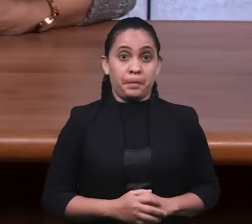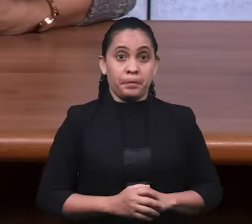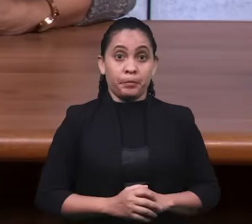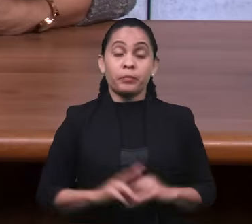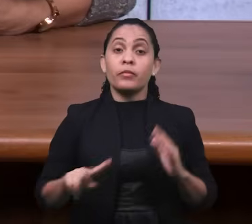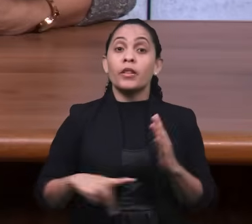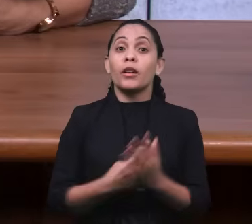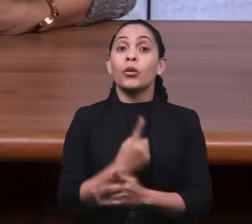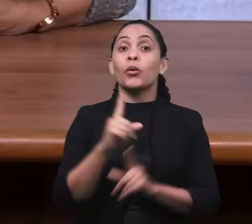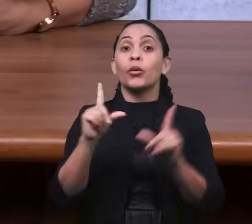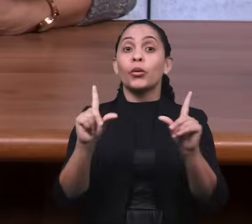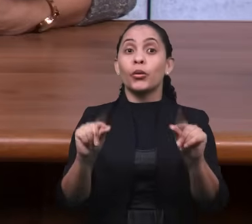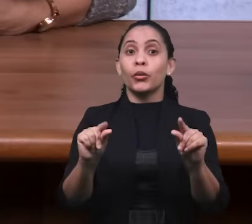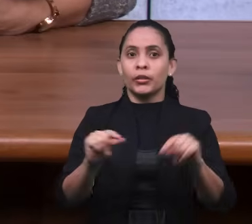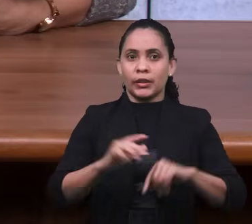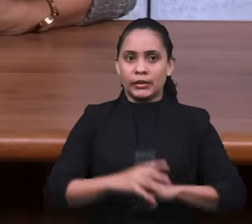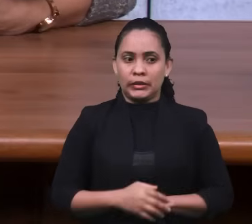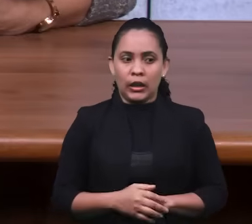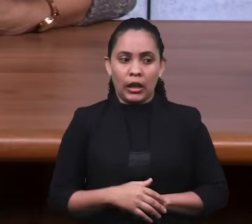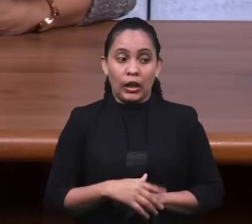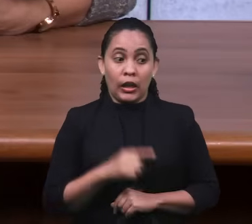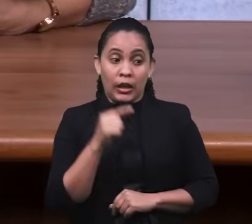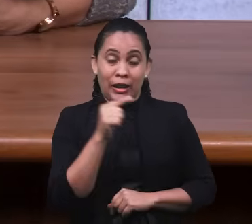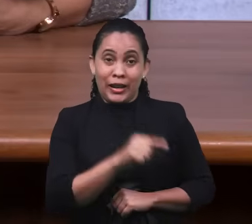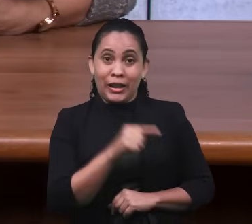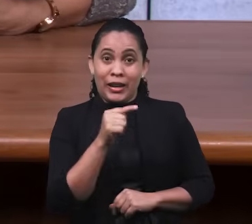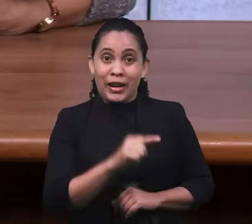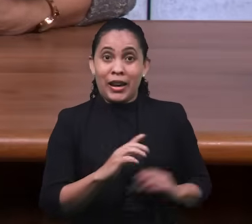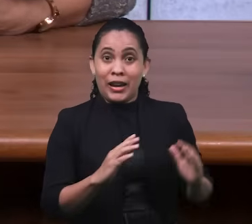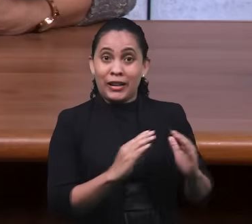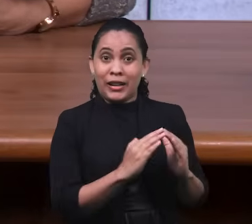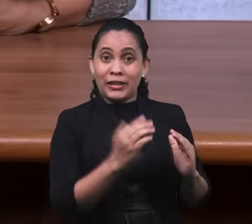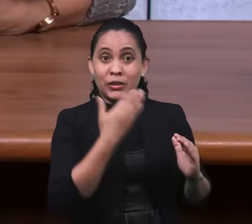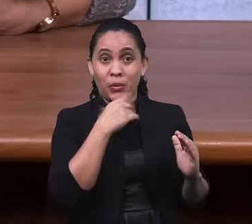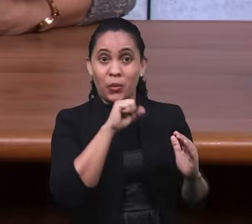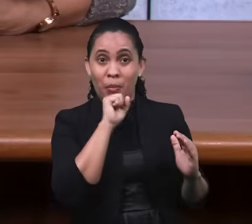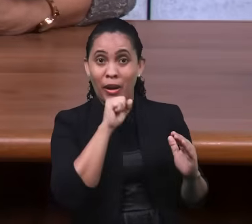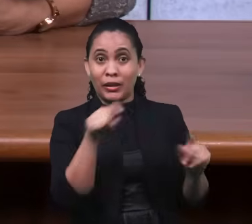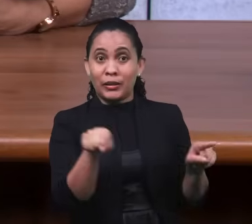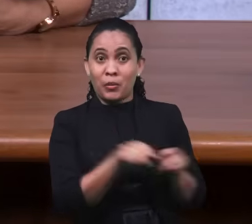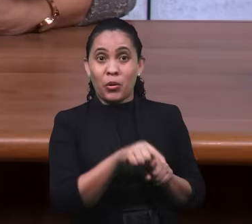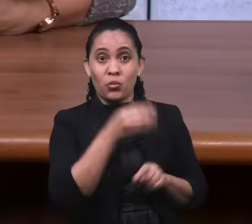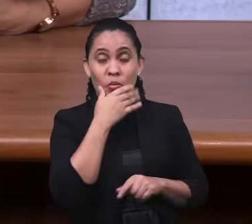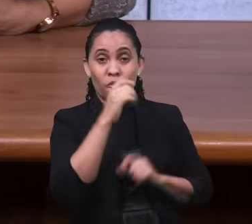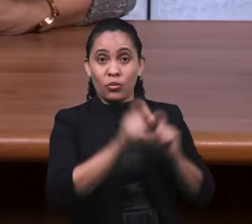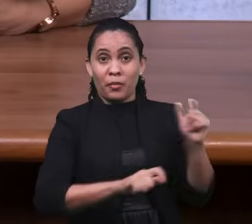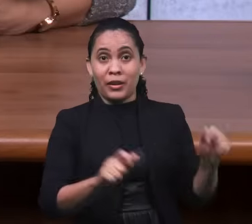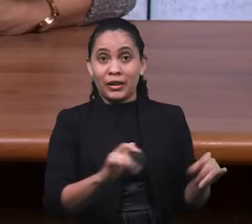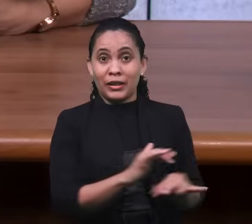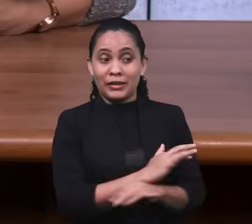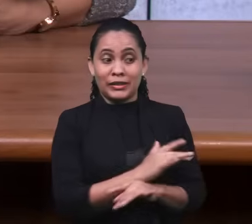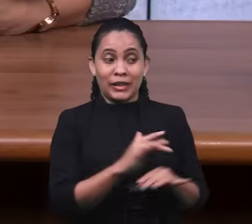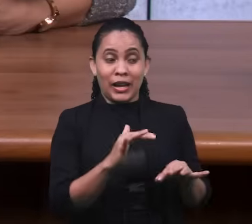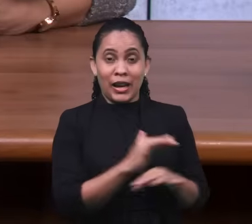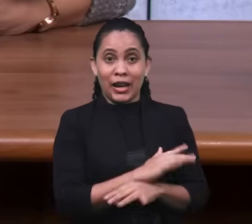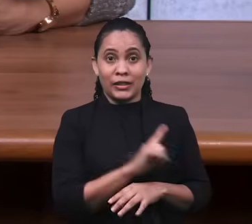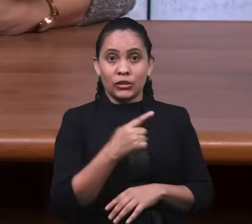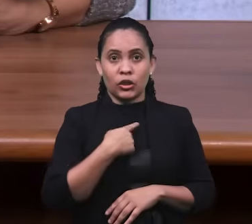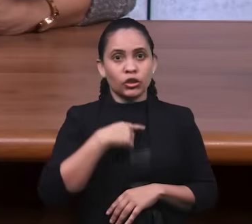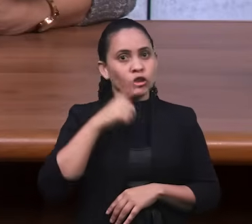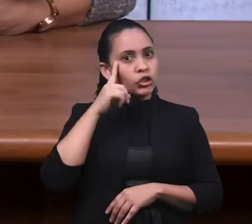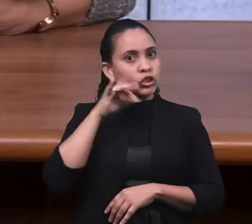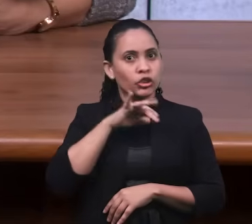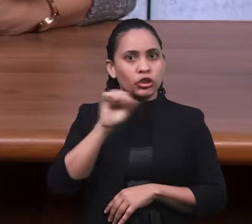que, temendo ele a casa de seu pai e os homens daquela cidade, não o fez de dia,